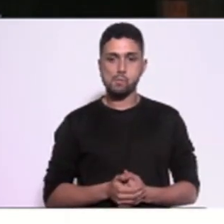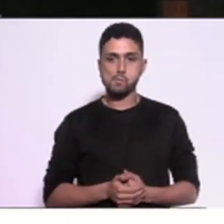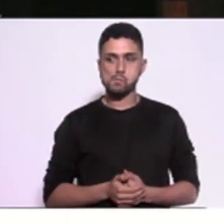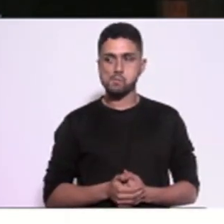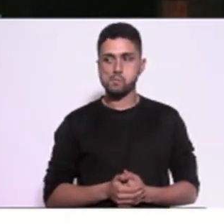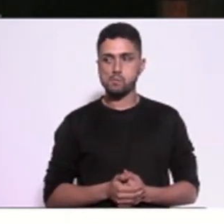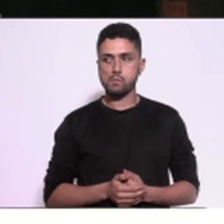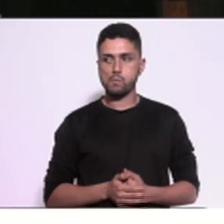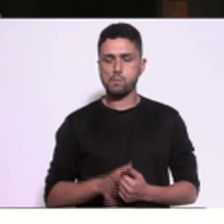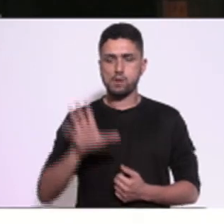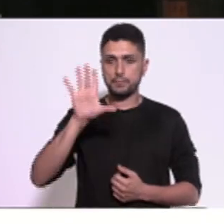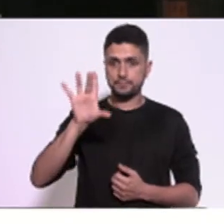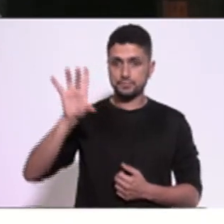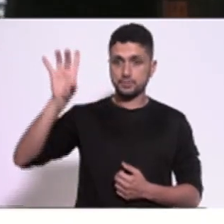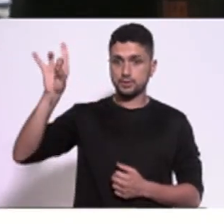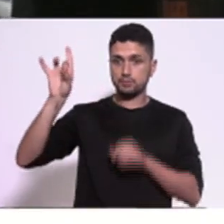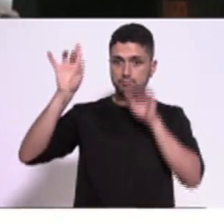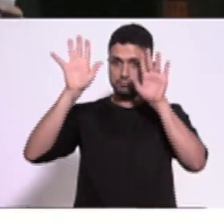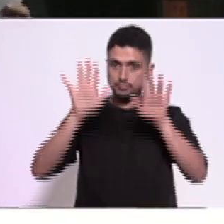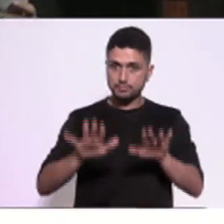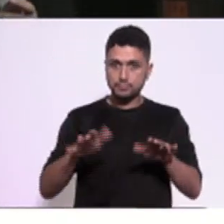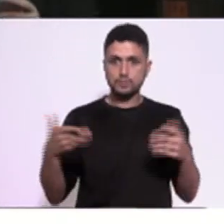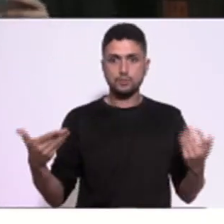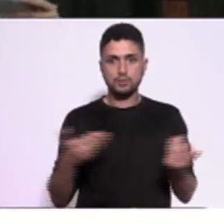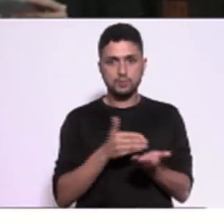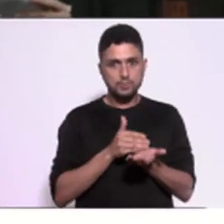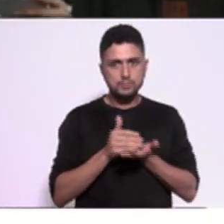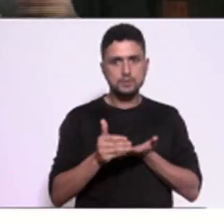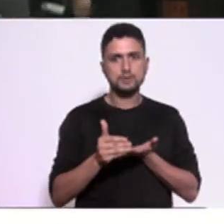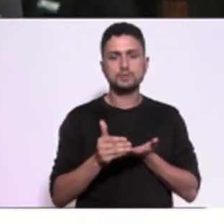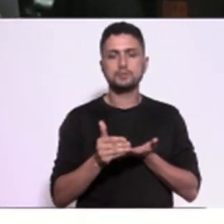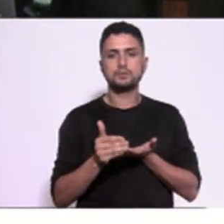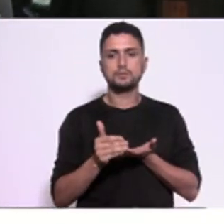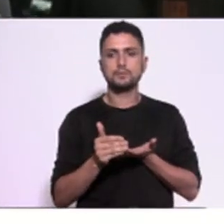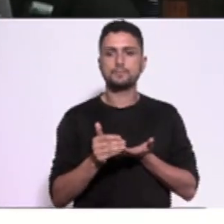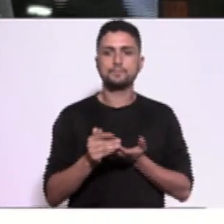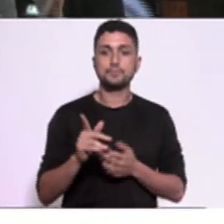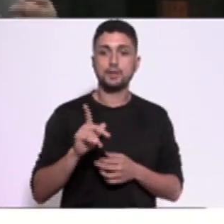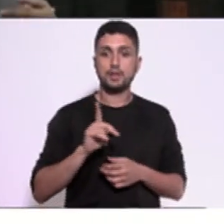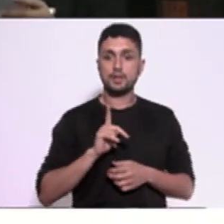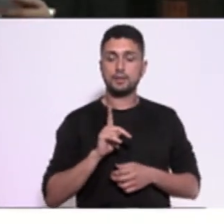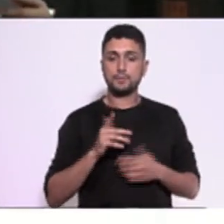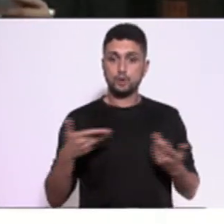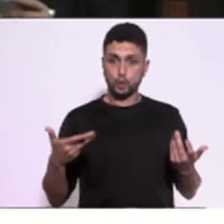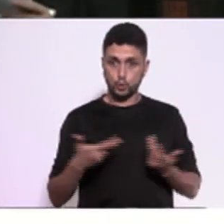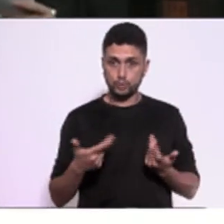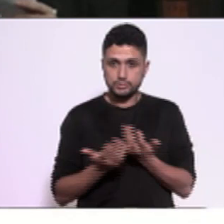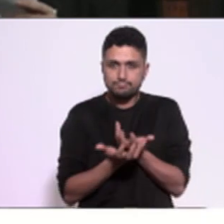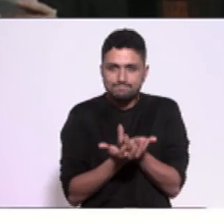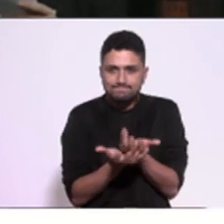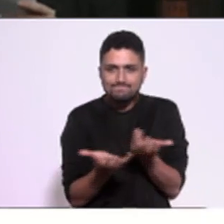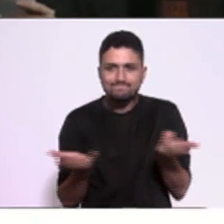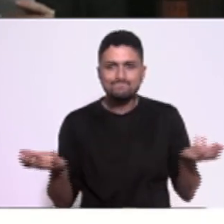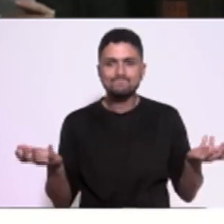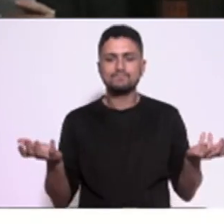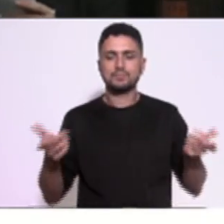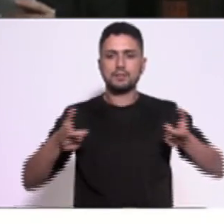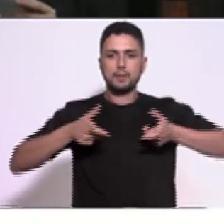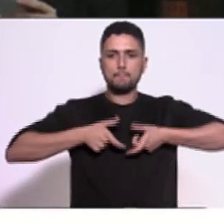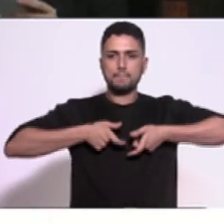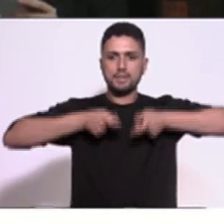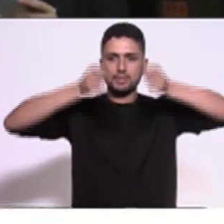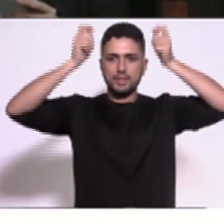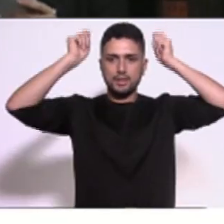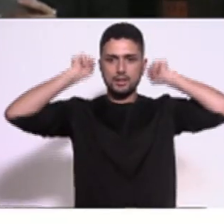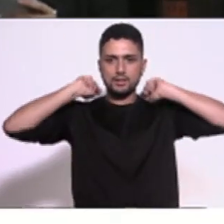Deus, declaro aberta esta sessão solene de entrega da medalha Tiradentes à